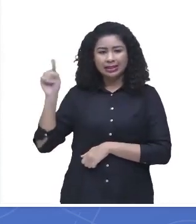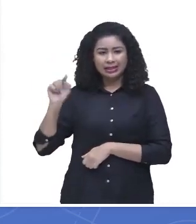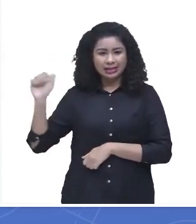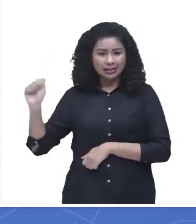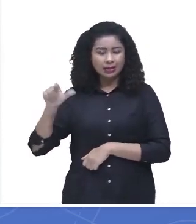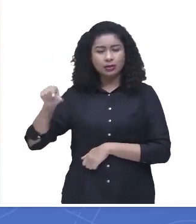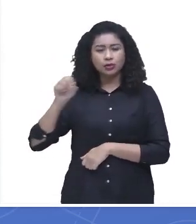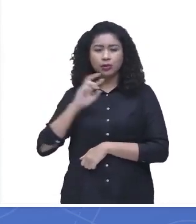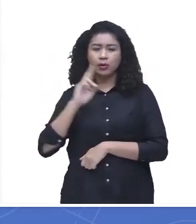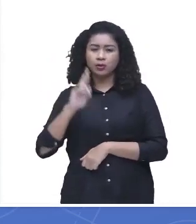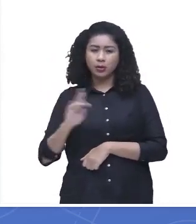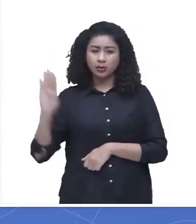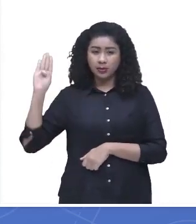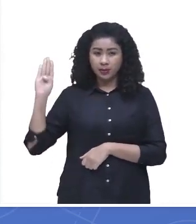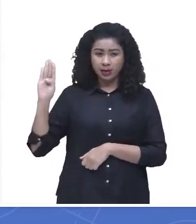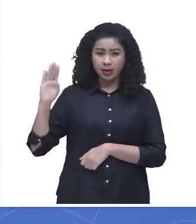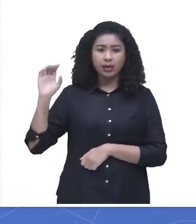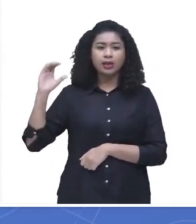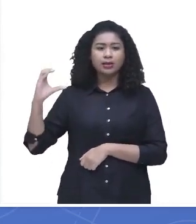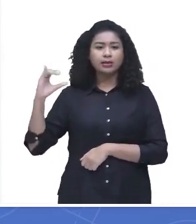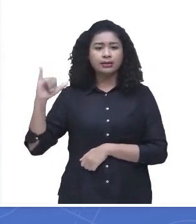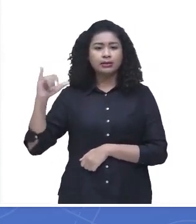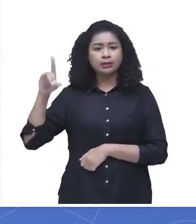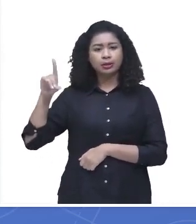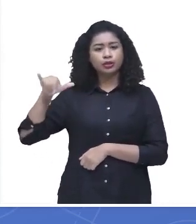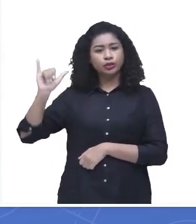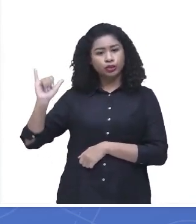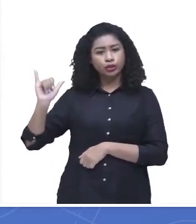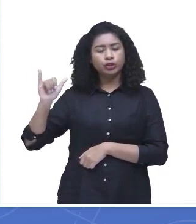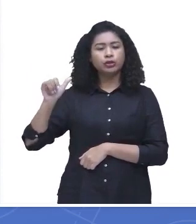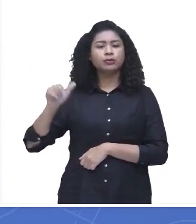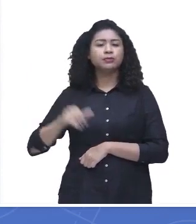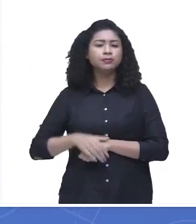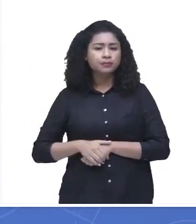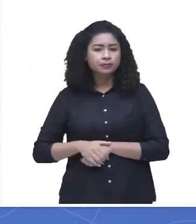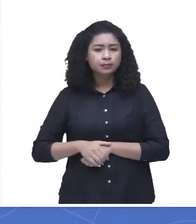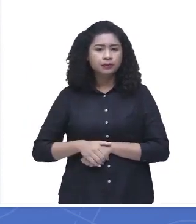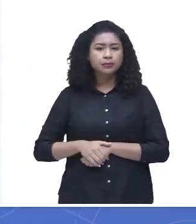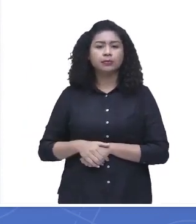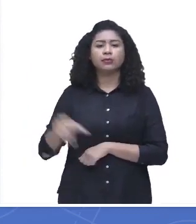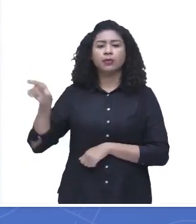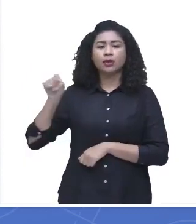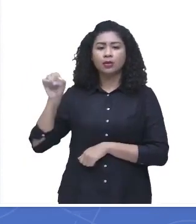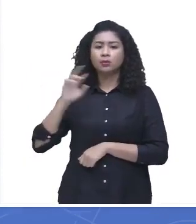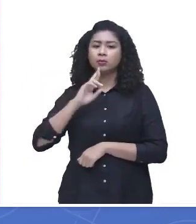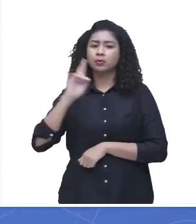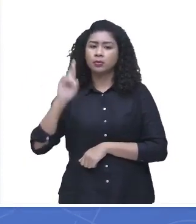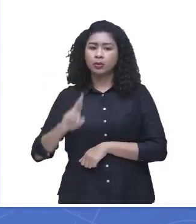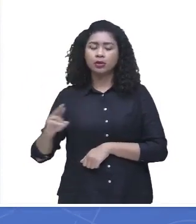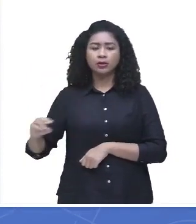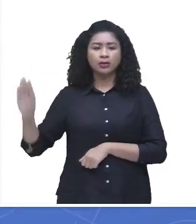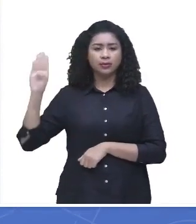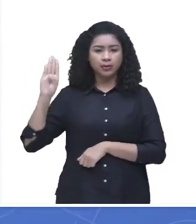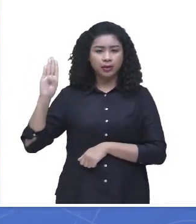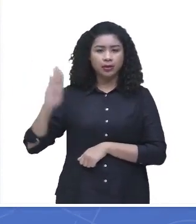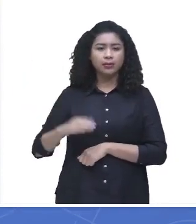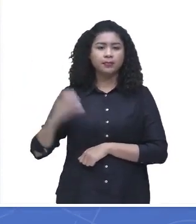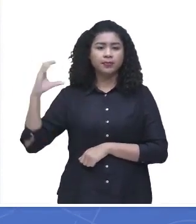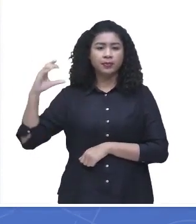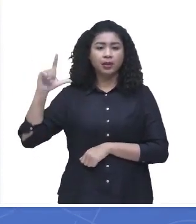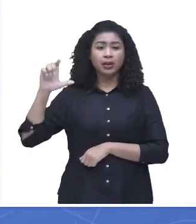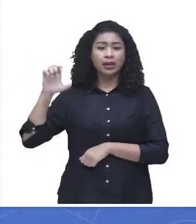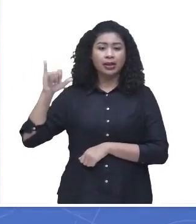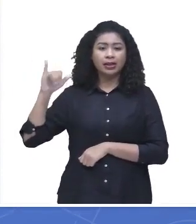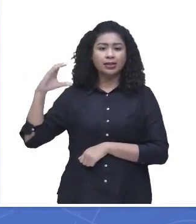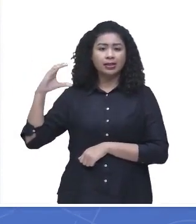B. O Cid, questão B, a questão 2, letra B. A Cleice, B. O Alex